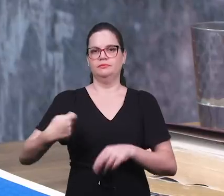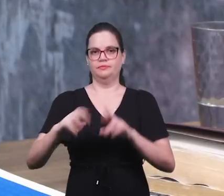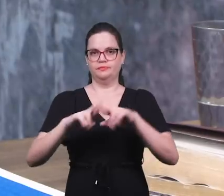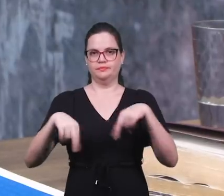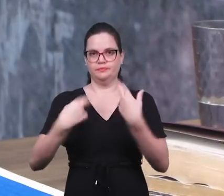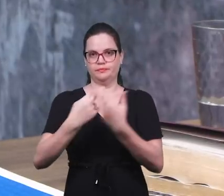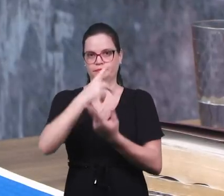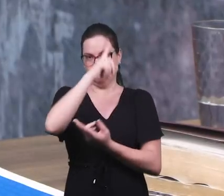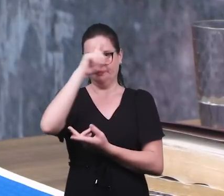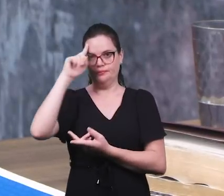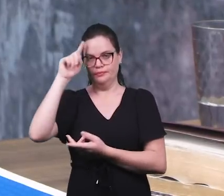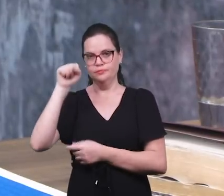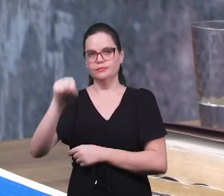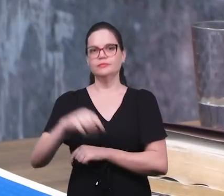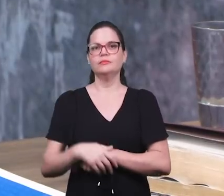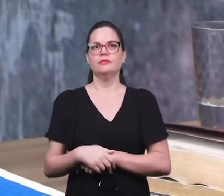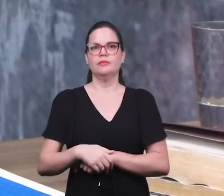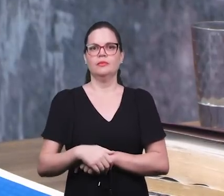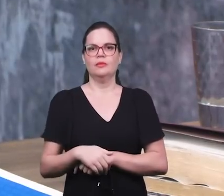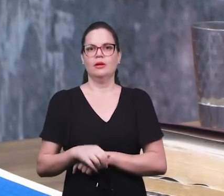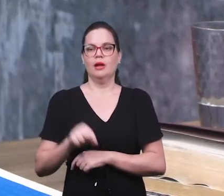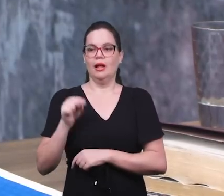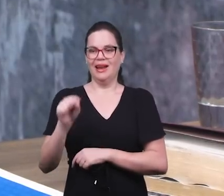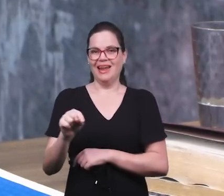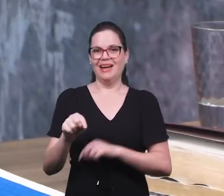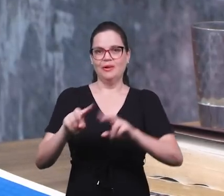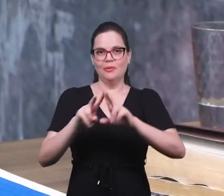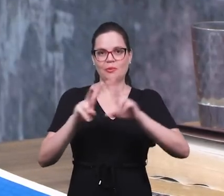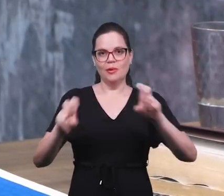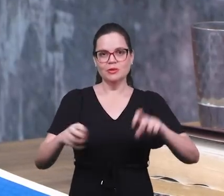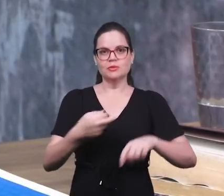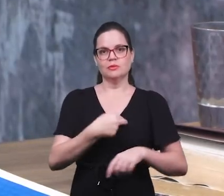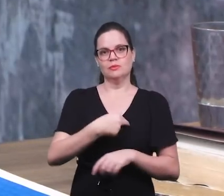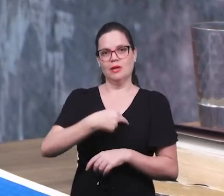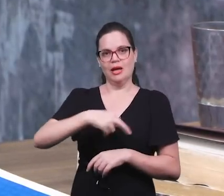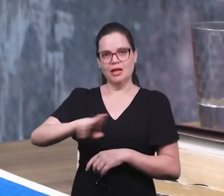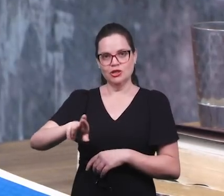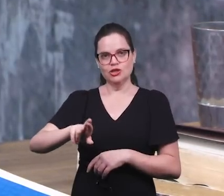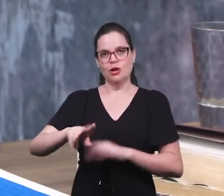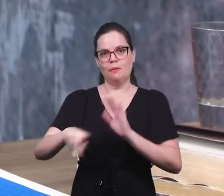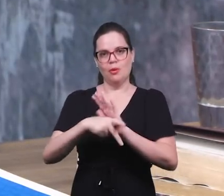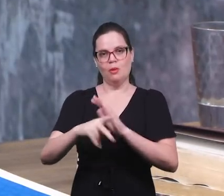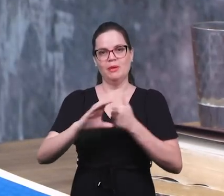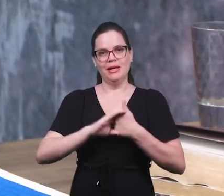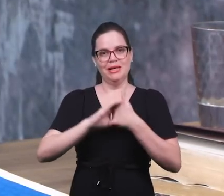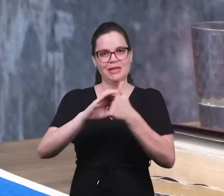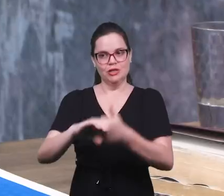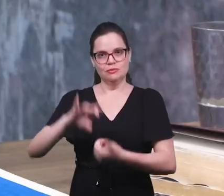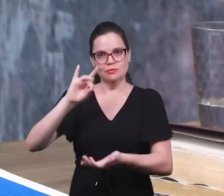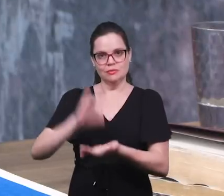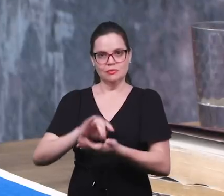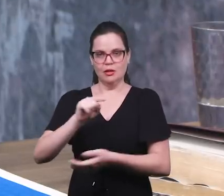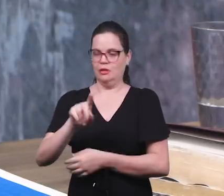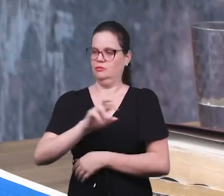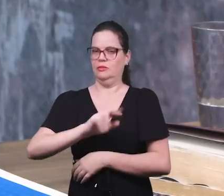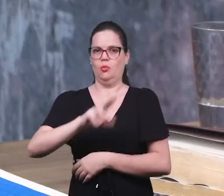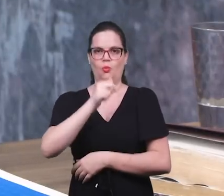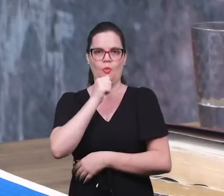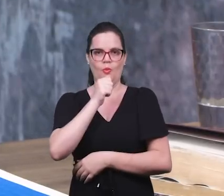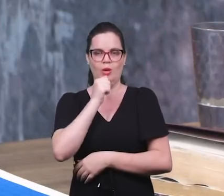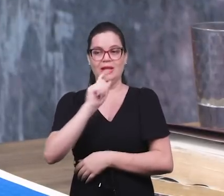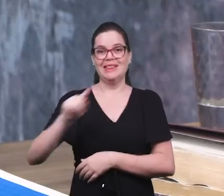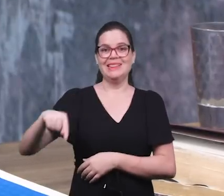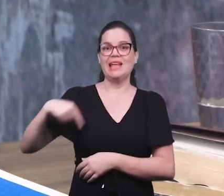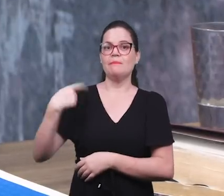a religião do Estado romano. Isso viria depois com o Edito de Tessalônica. E se nós lermos, na internet tem